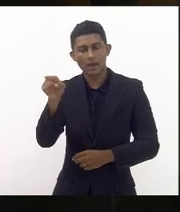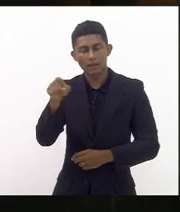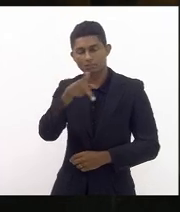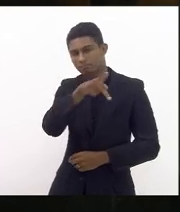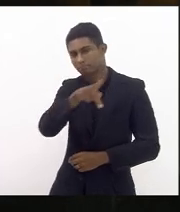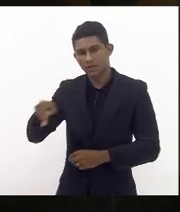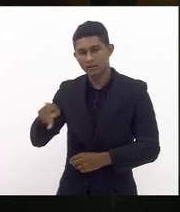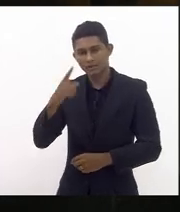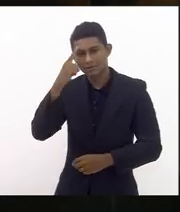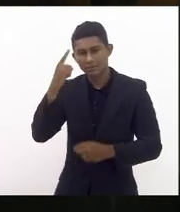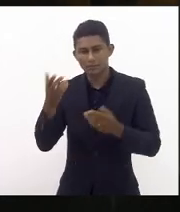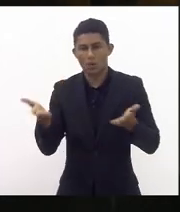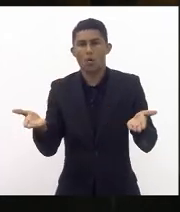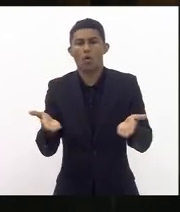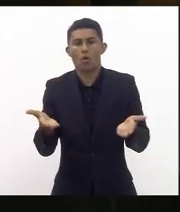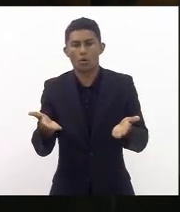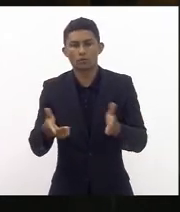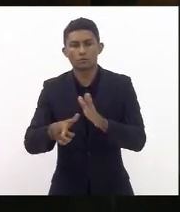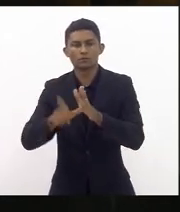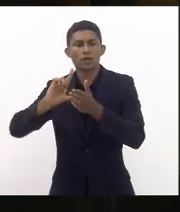presidiu hoje